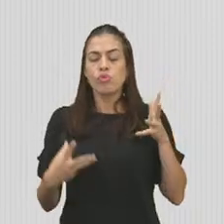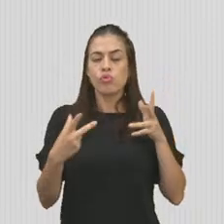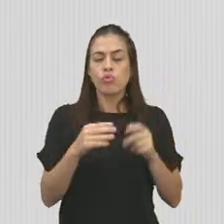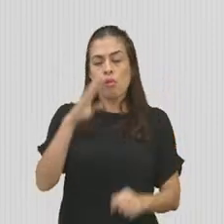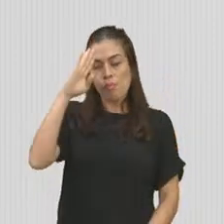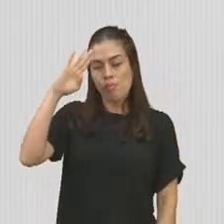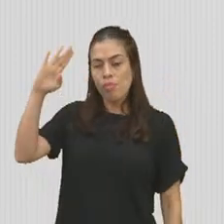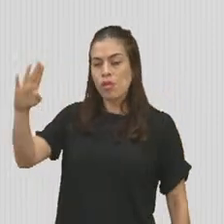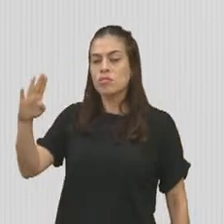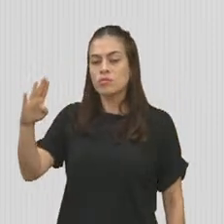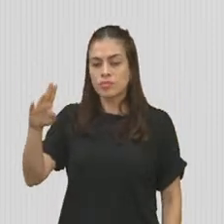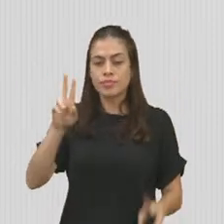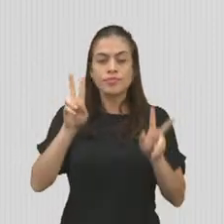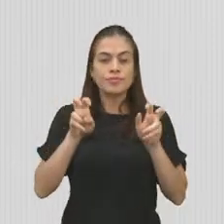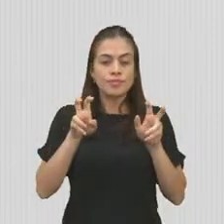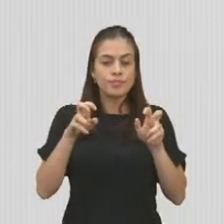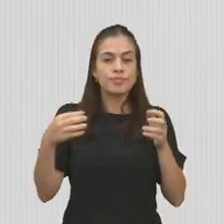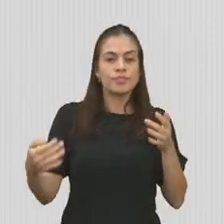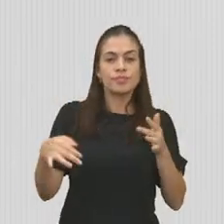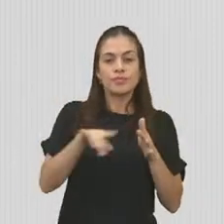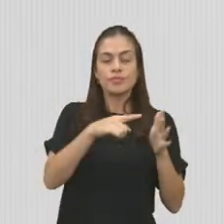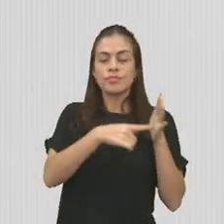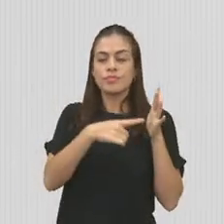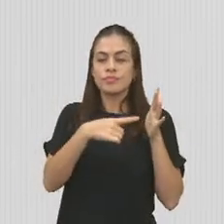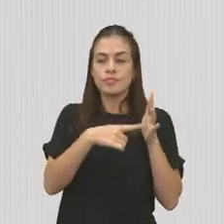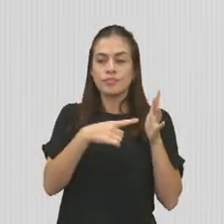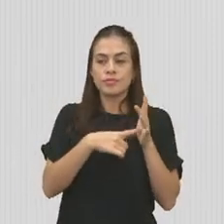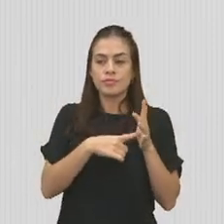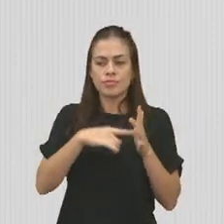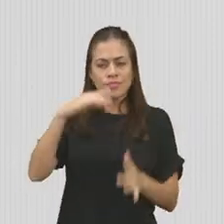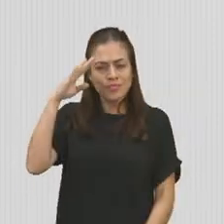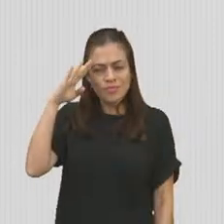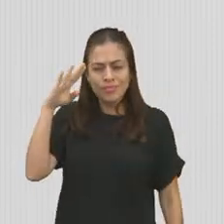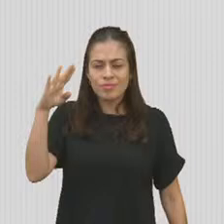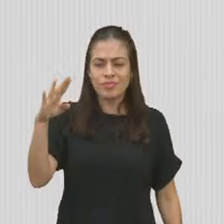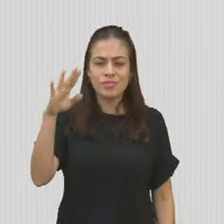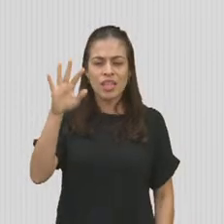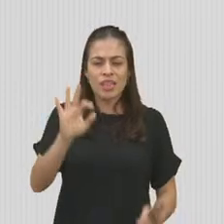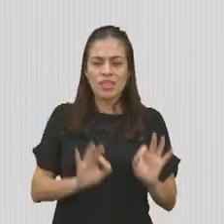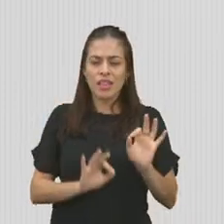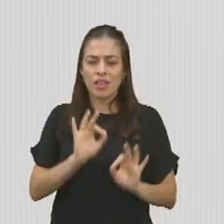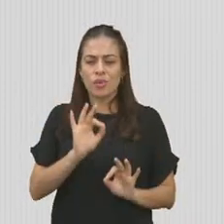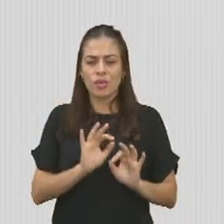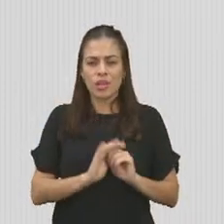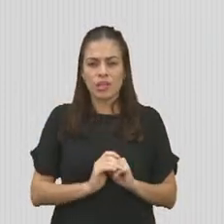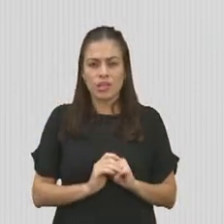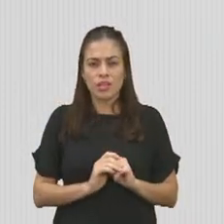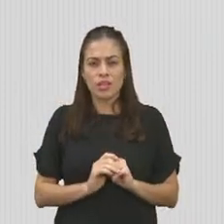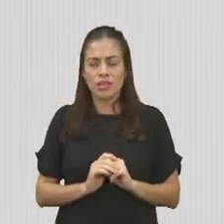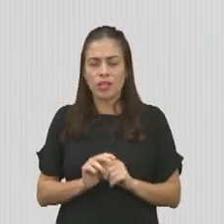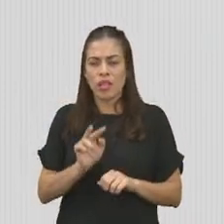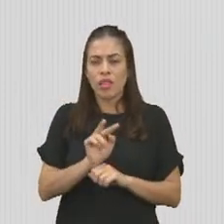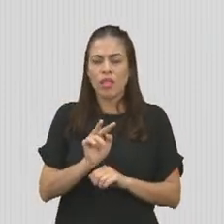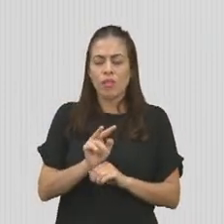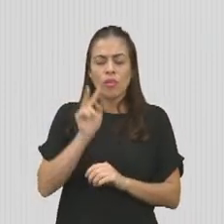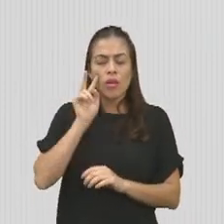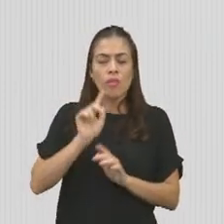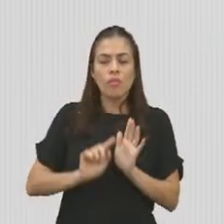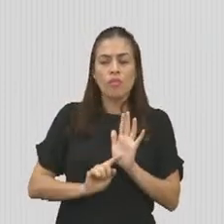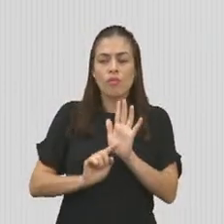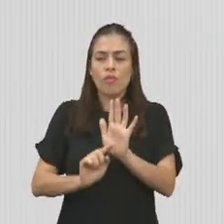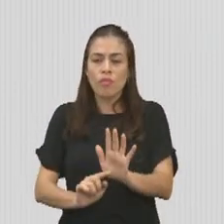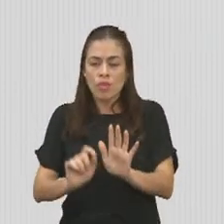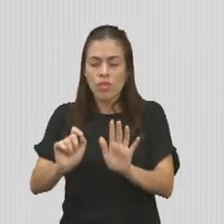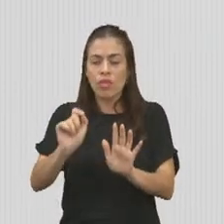nosso formulário de denúncias. De longe, o principal tema foi zeladoria, como vocês podem ver, com um destaque para a questão da falta de